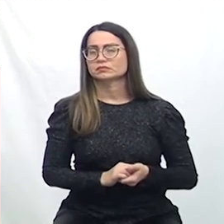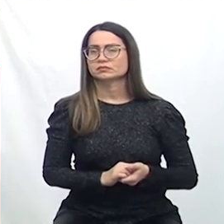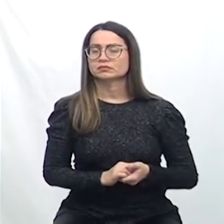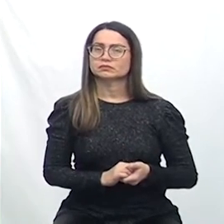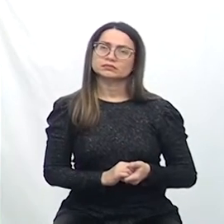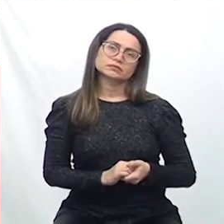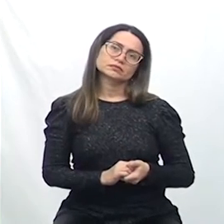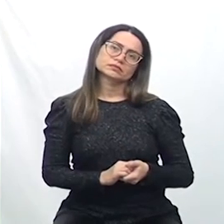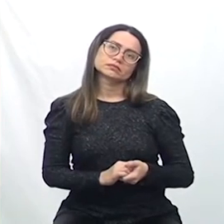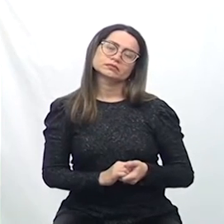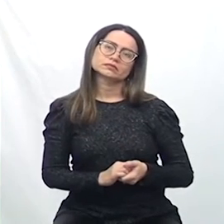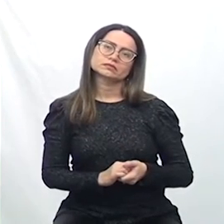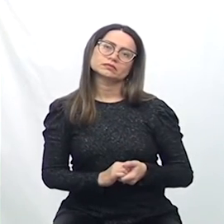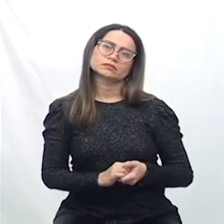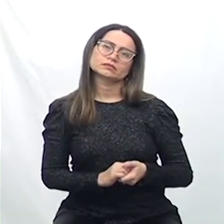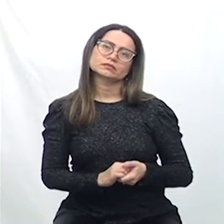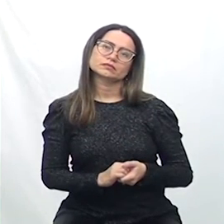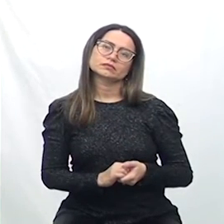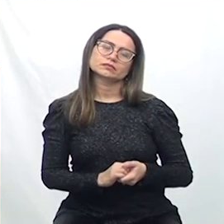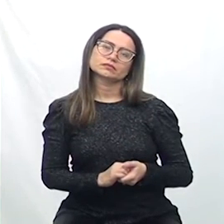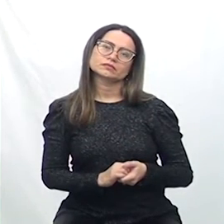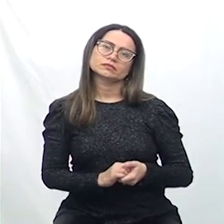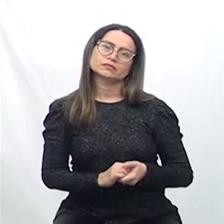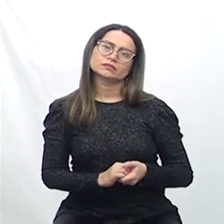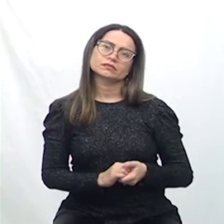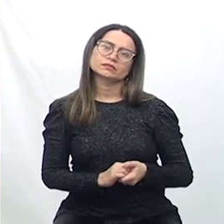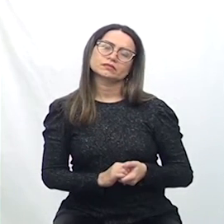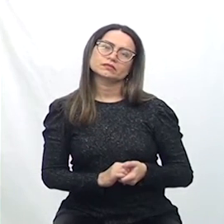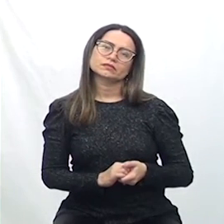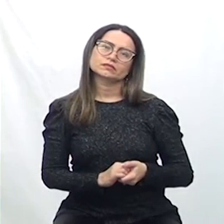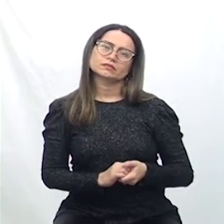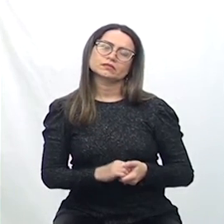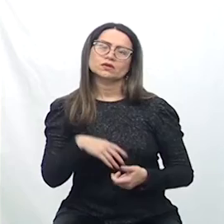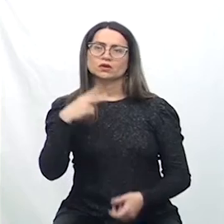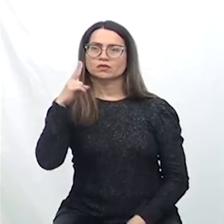em discussão. Com a palavra, vereador autor Jair Alexandre.